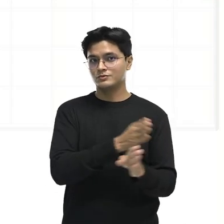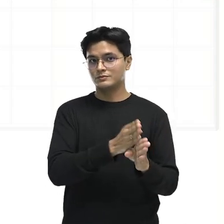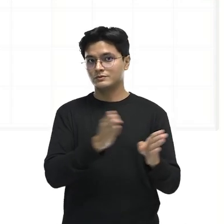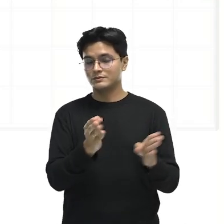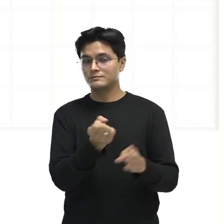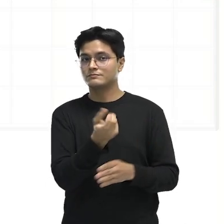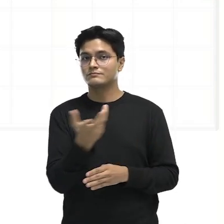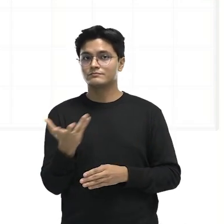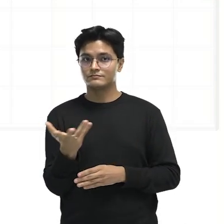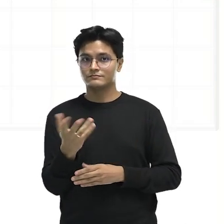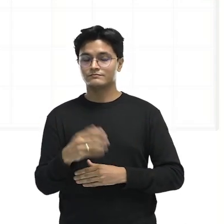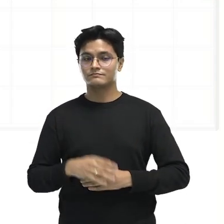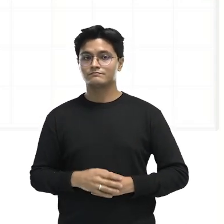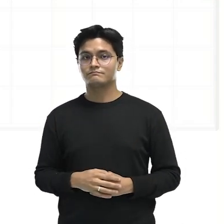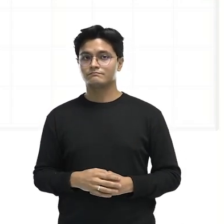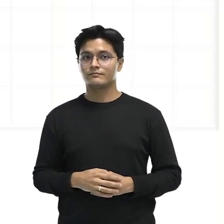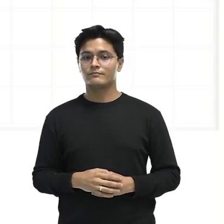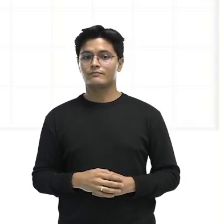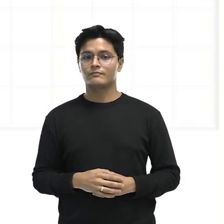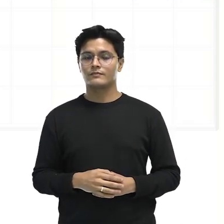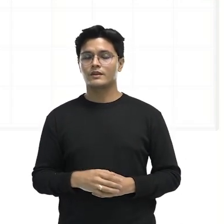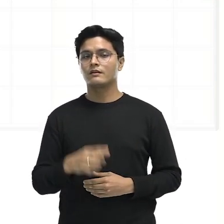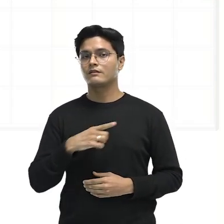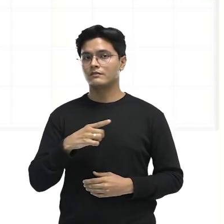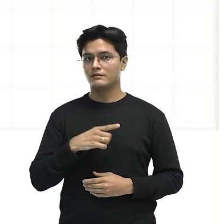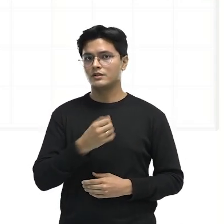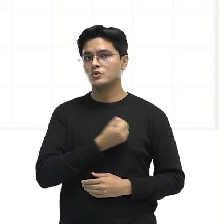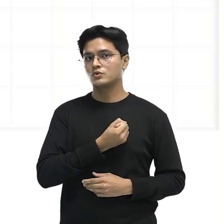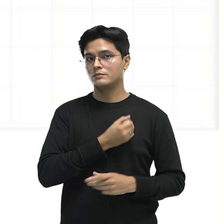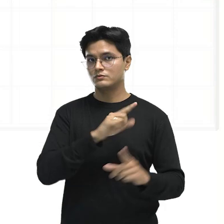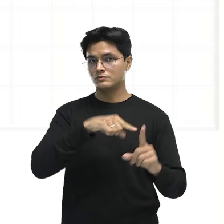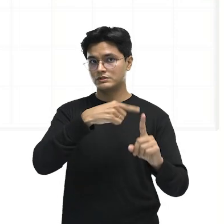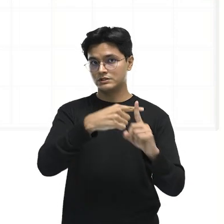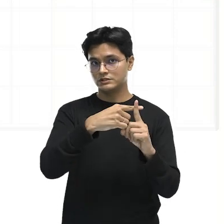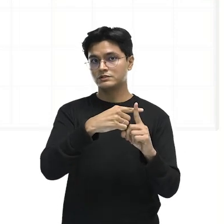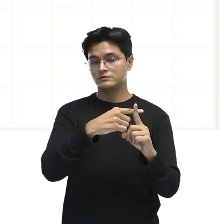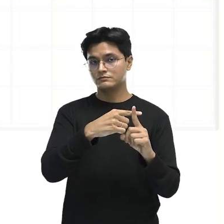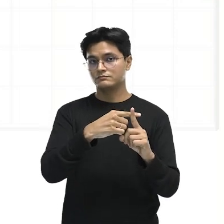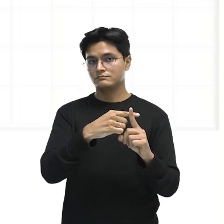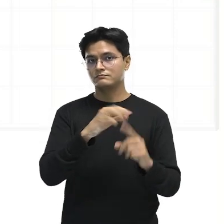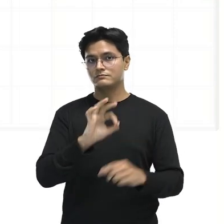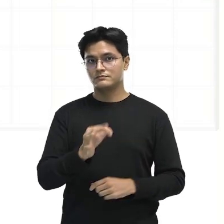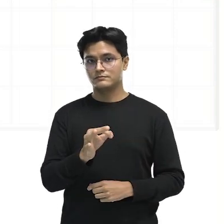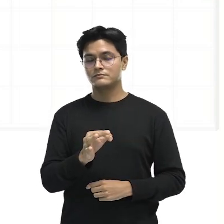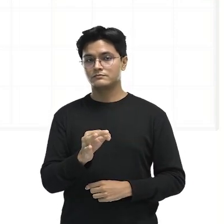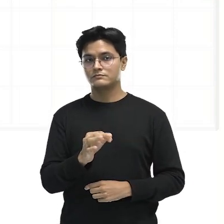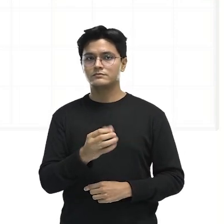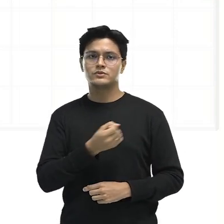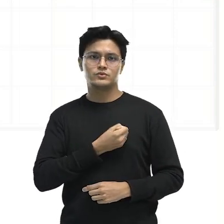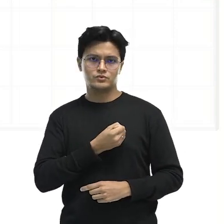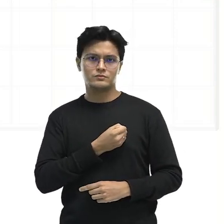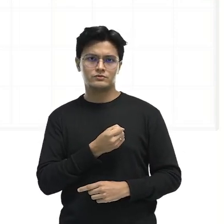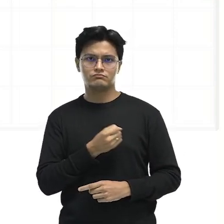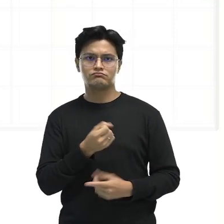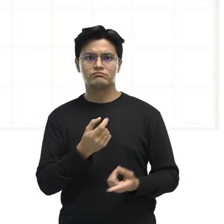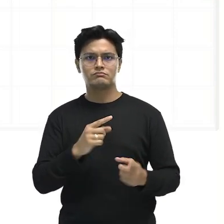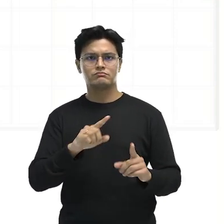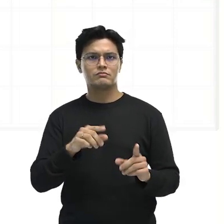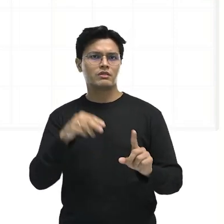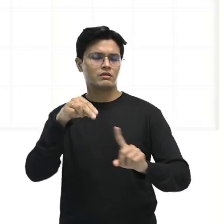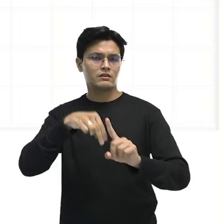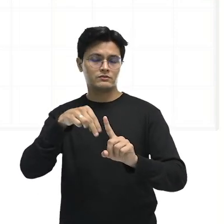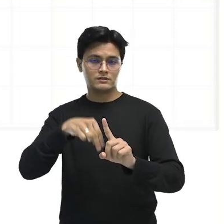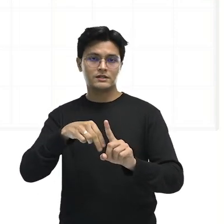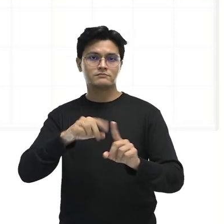ó, aqui dentro do conjunto dos números inteiros, nós temos os números positivos, tá? Que são todos os números naturais. Além dos